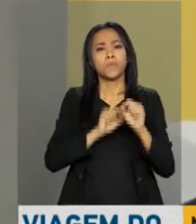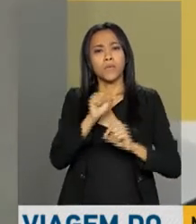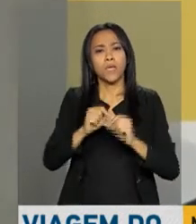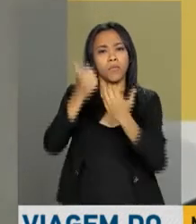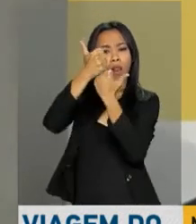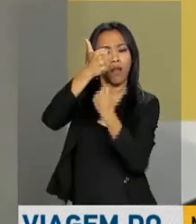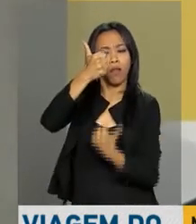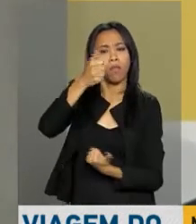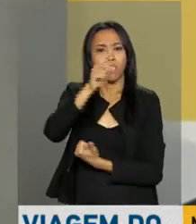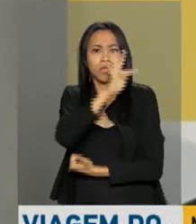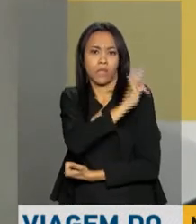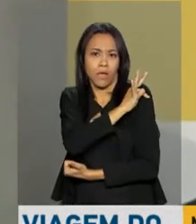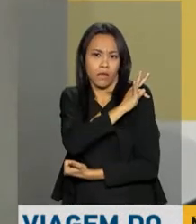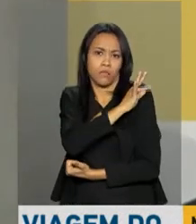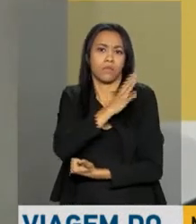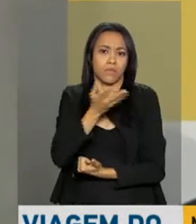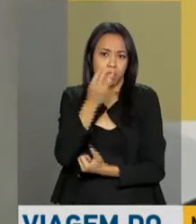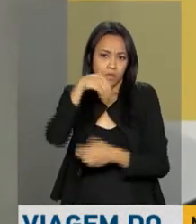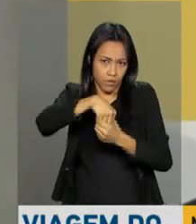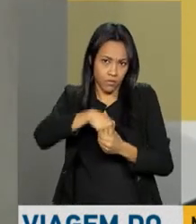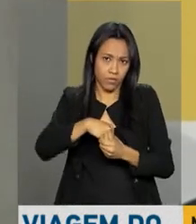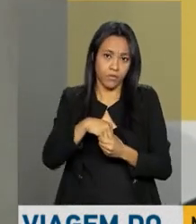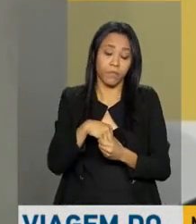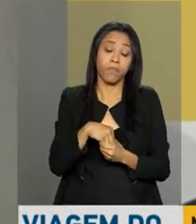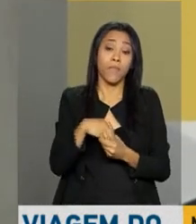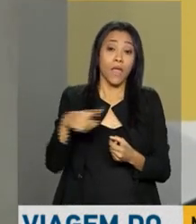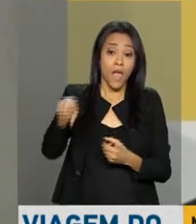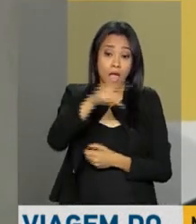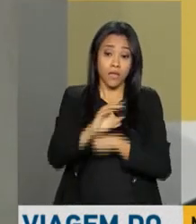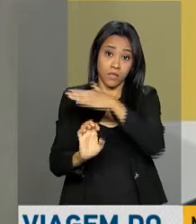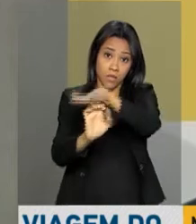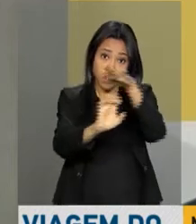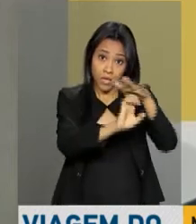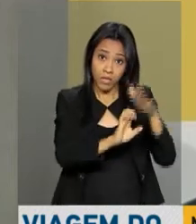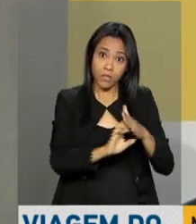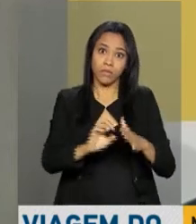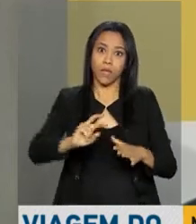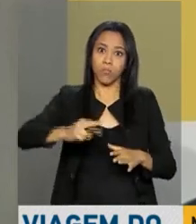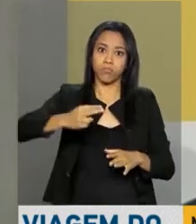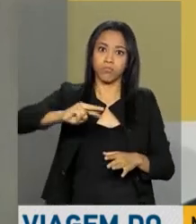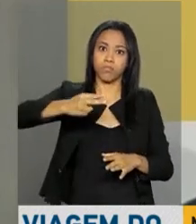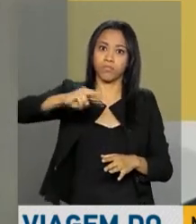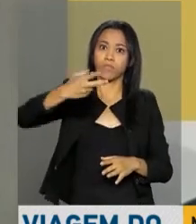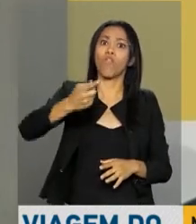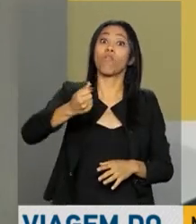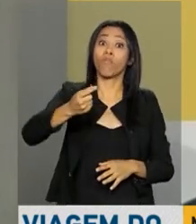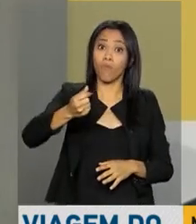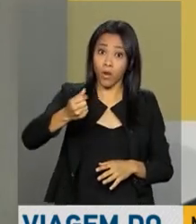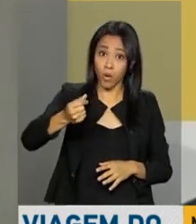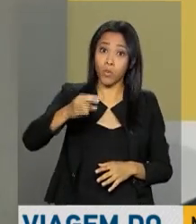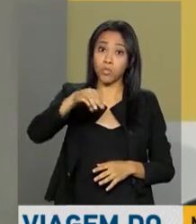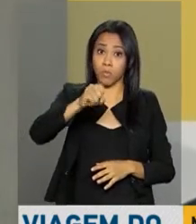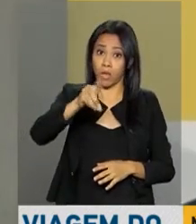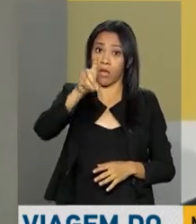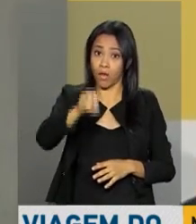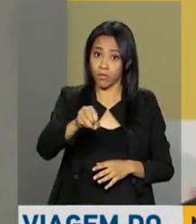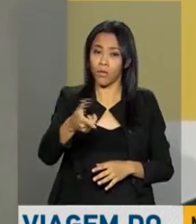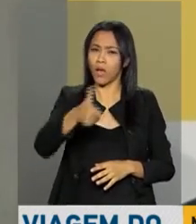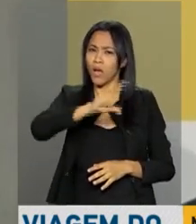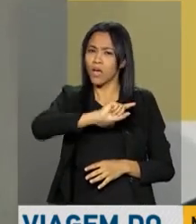várias áreas a elas aumentaram substancialmente o seu valor de mercado da petrobrás por exemplo que era